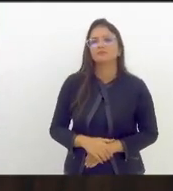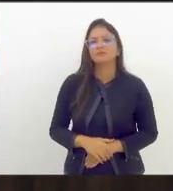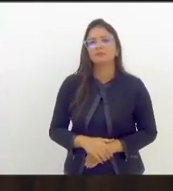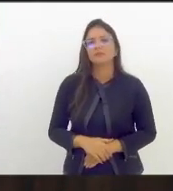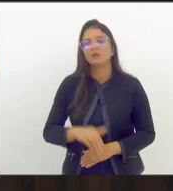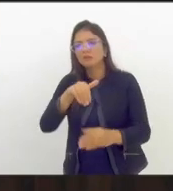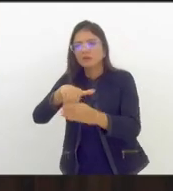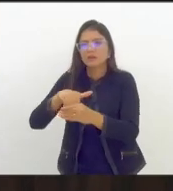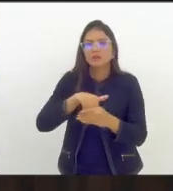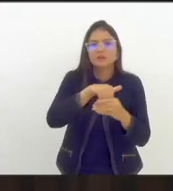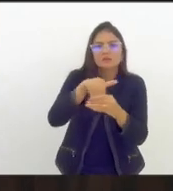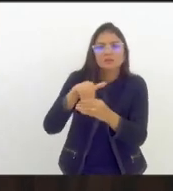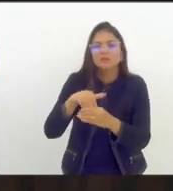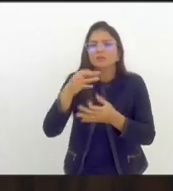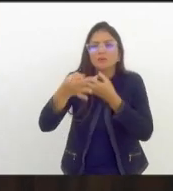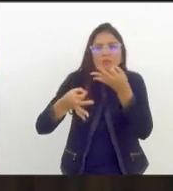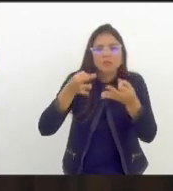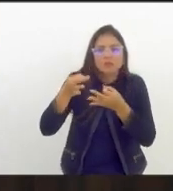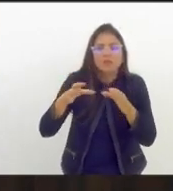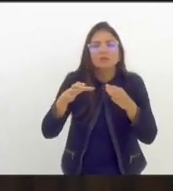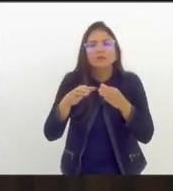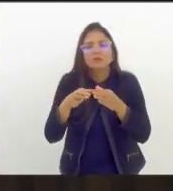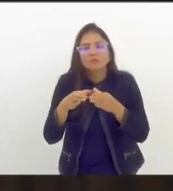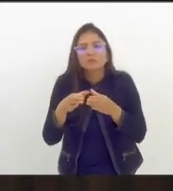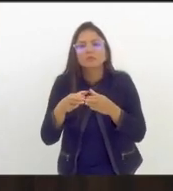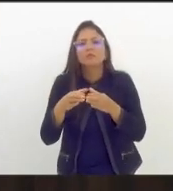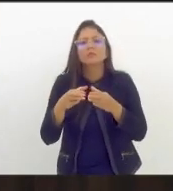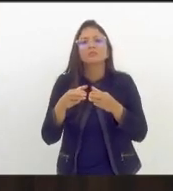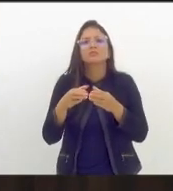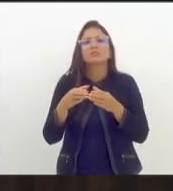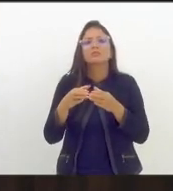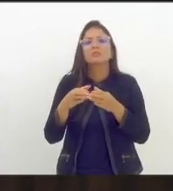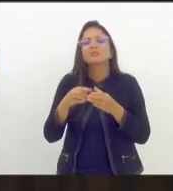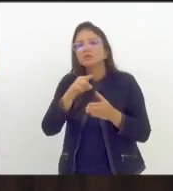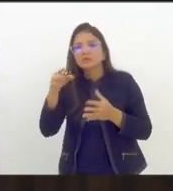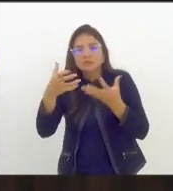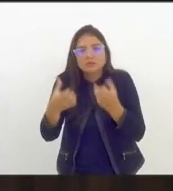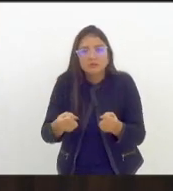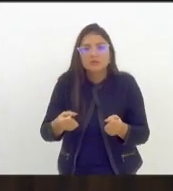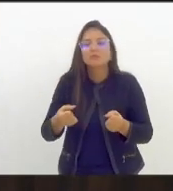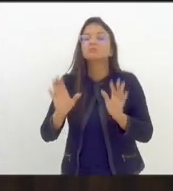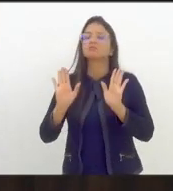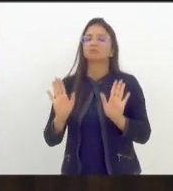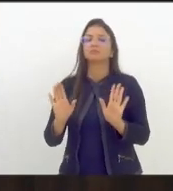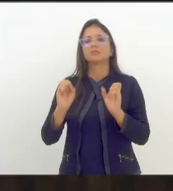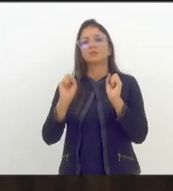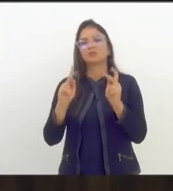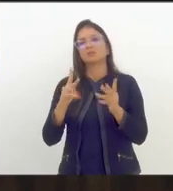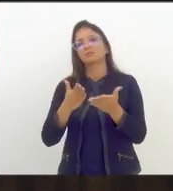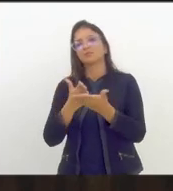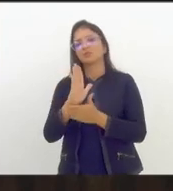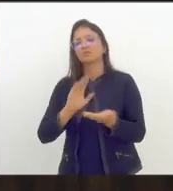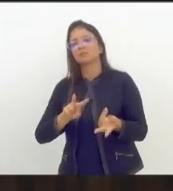Em votação, parecer da Comissão de Indicação Legislativa. Senhores que aprovam, permaneçam como estão. Aprovado.